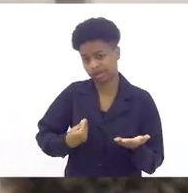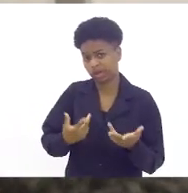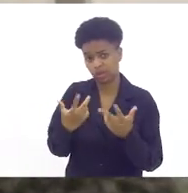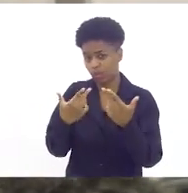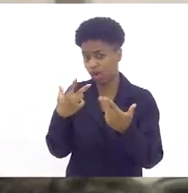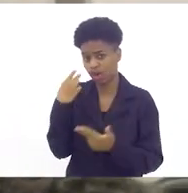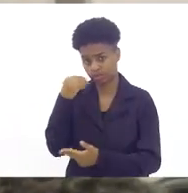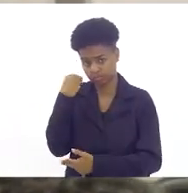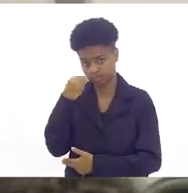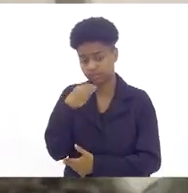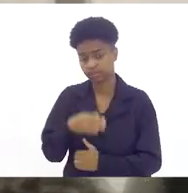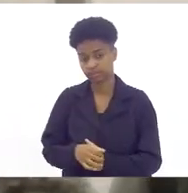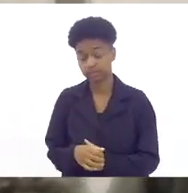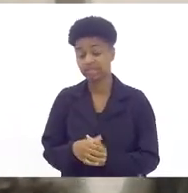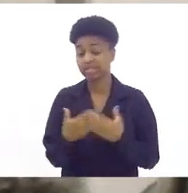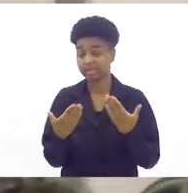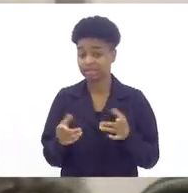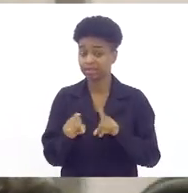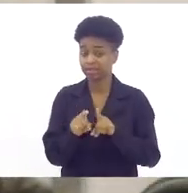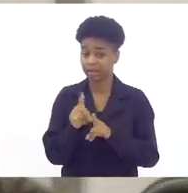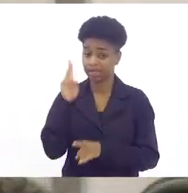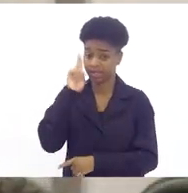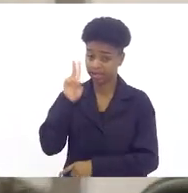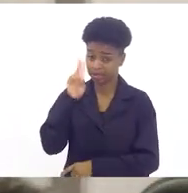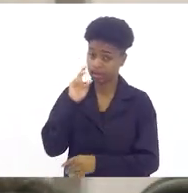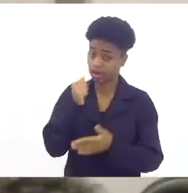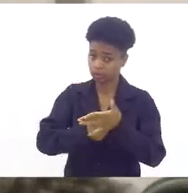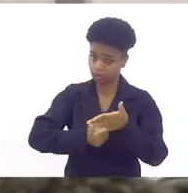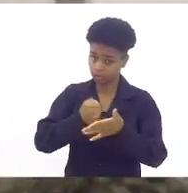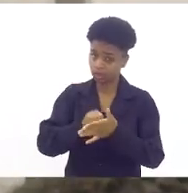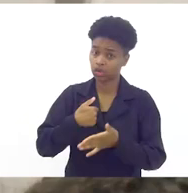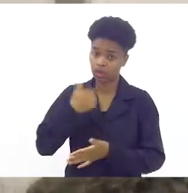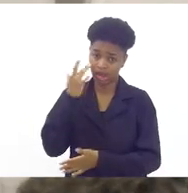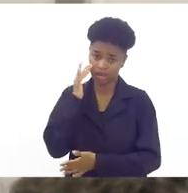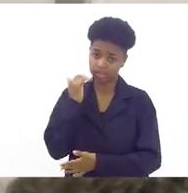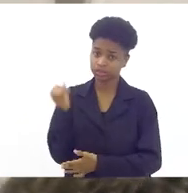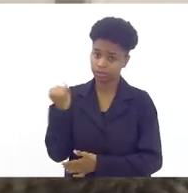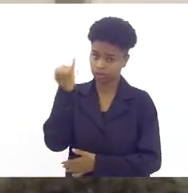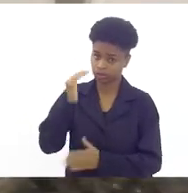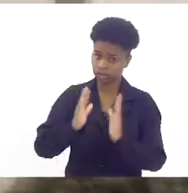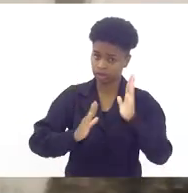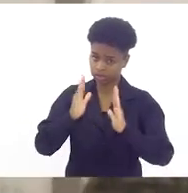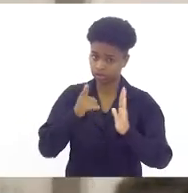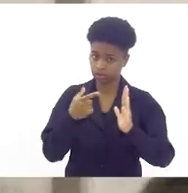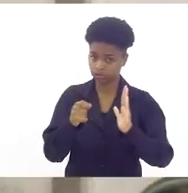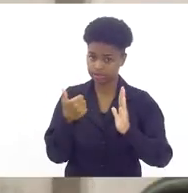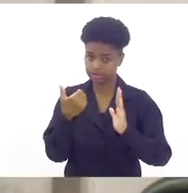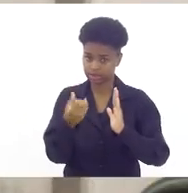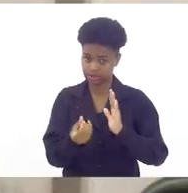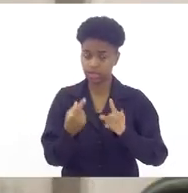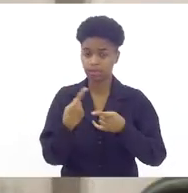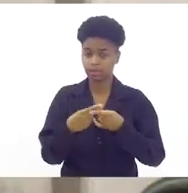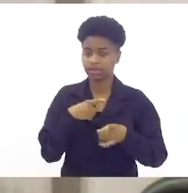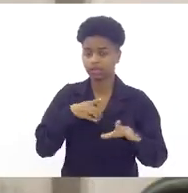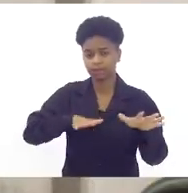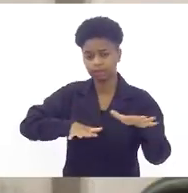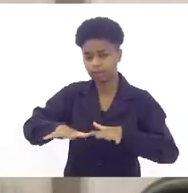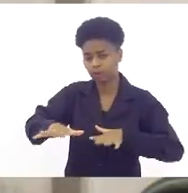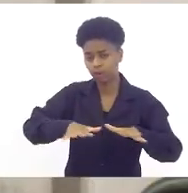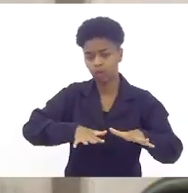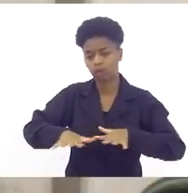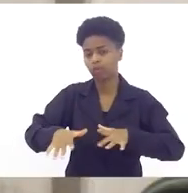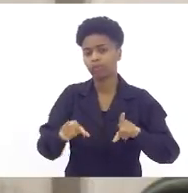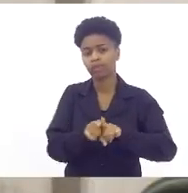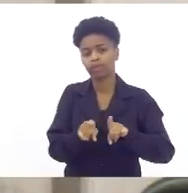Faetec e lembrar também dessa luta que eu acho que foi importante naquele momento o momento de muita mobilização que